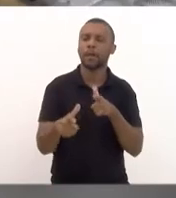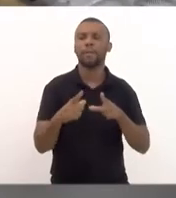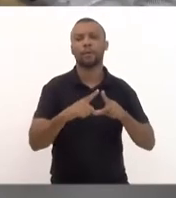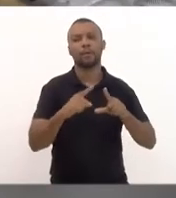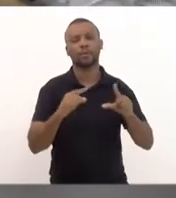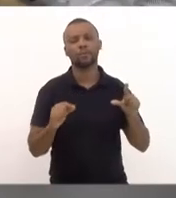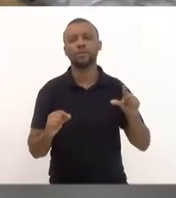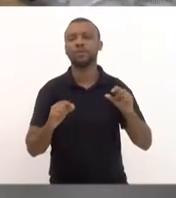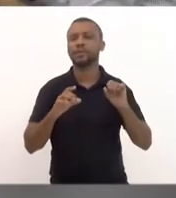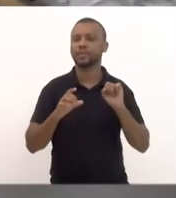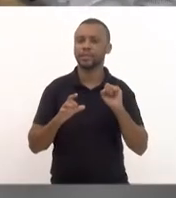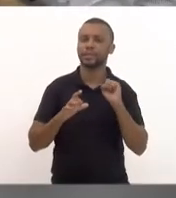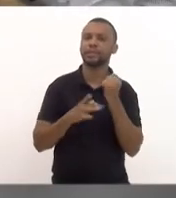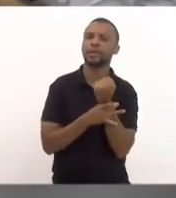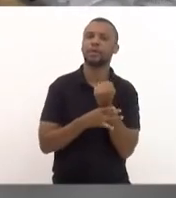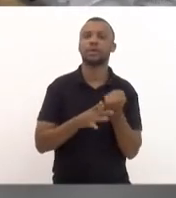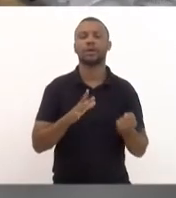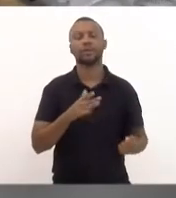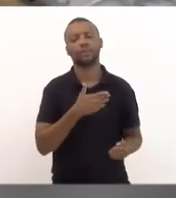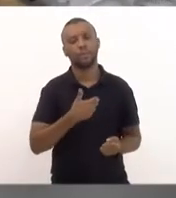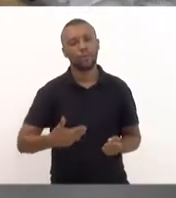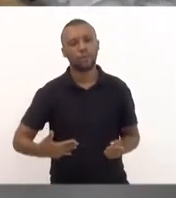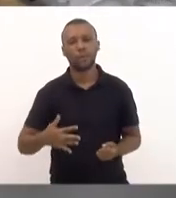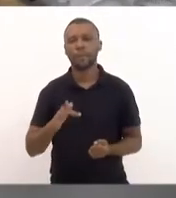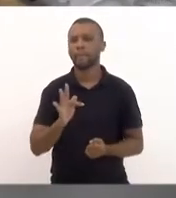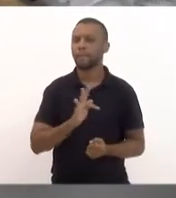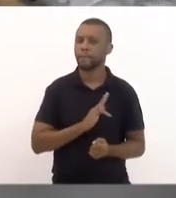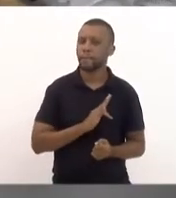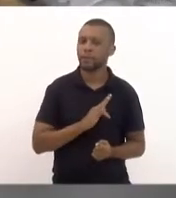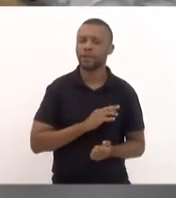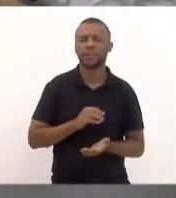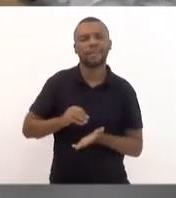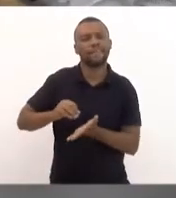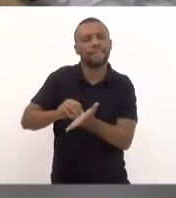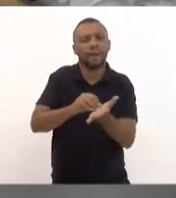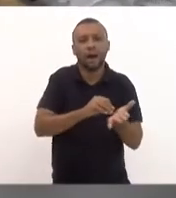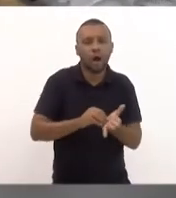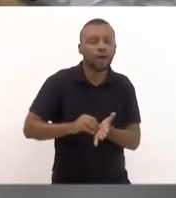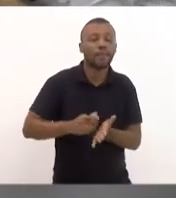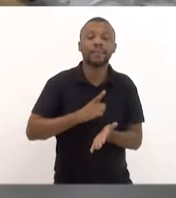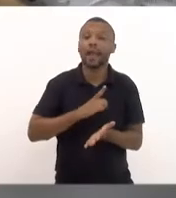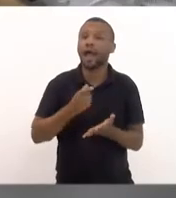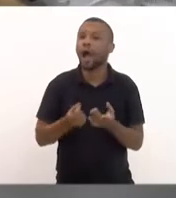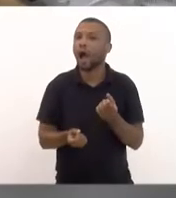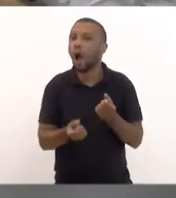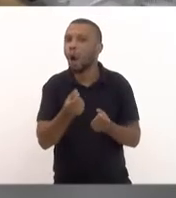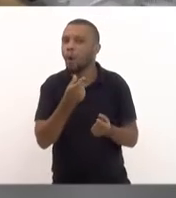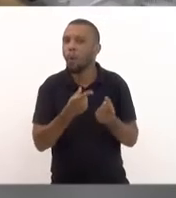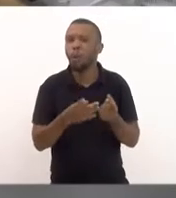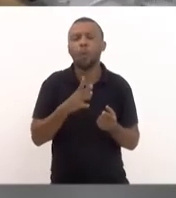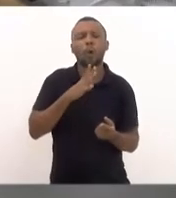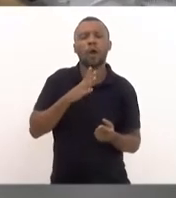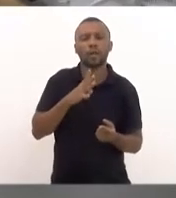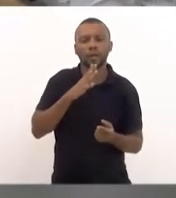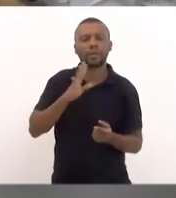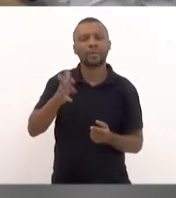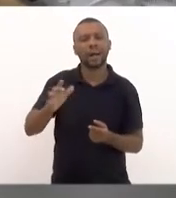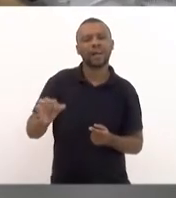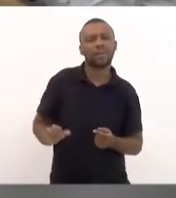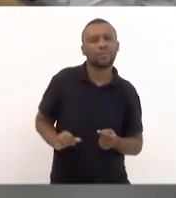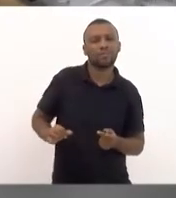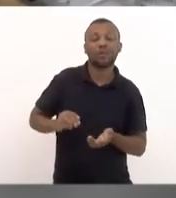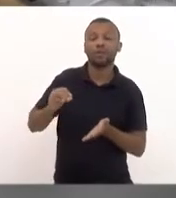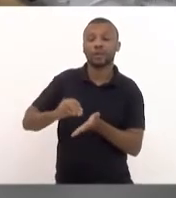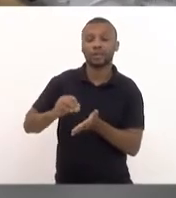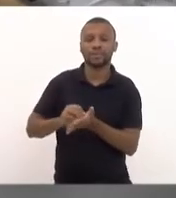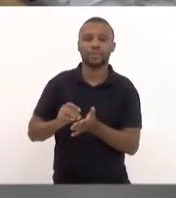de segurança pública. Dificilmente algum de nós aqui não teve um conhecido, um parente, que teve algum problema de segurança naquele trecho. Hoje,